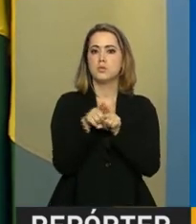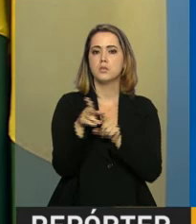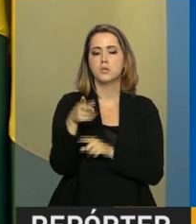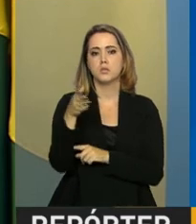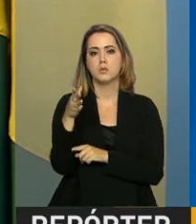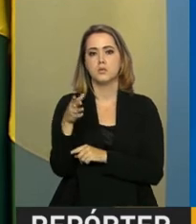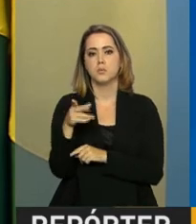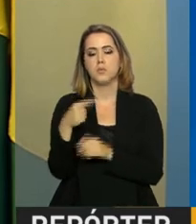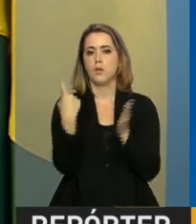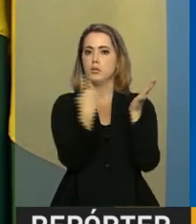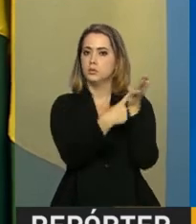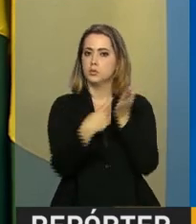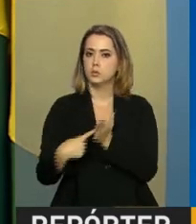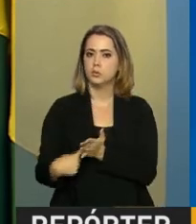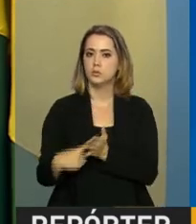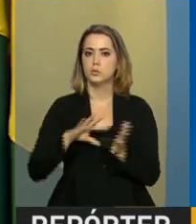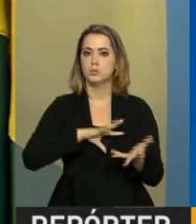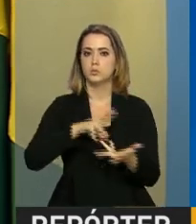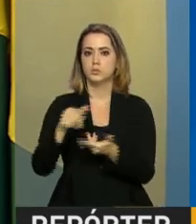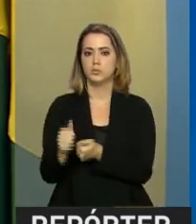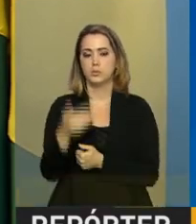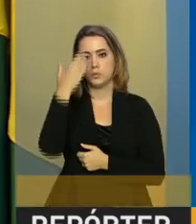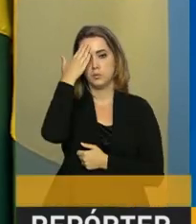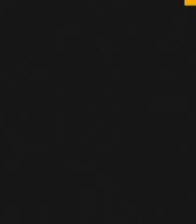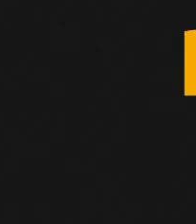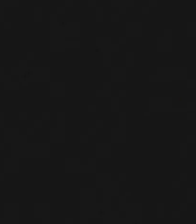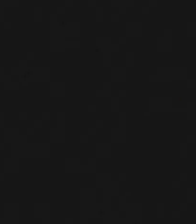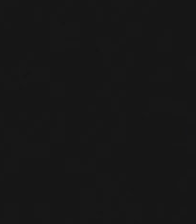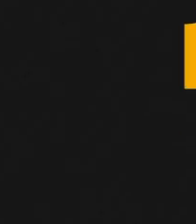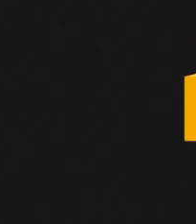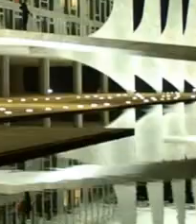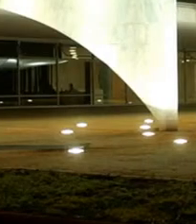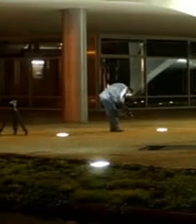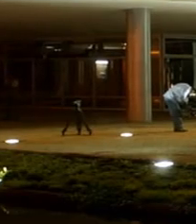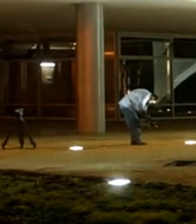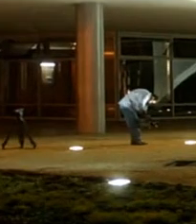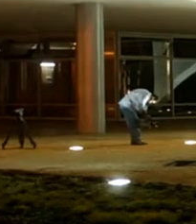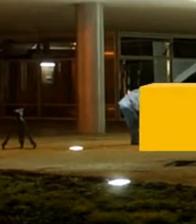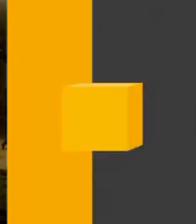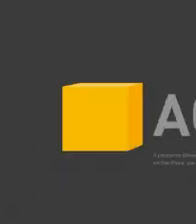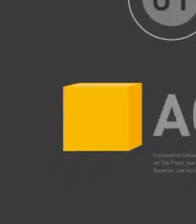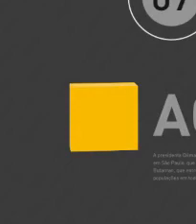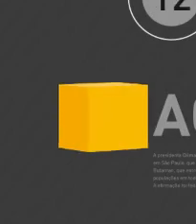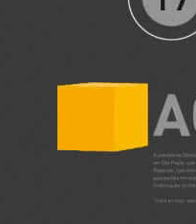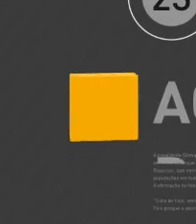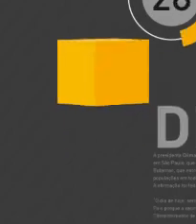sobre temas da agenda global. Muito obrigado, boa noite.